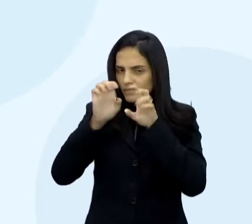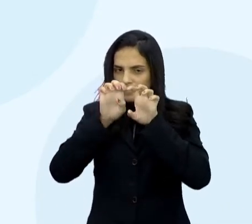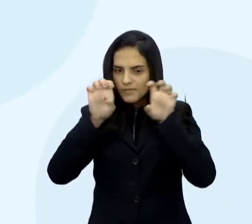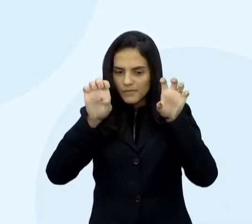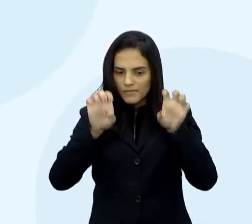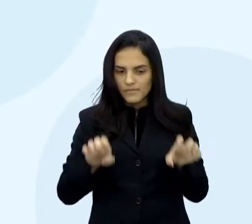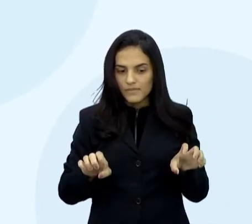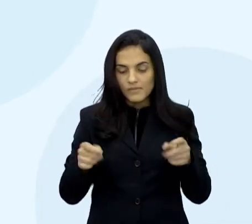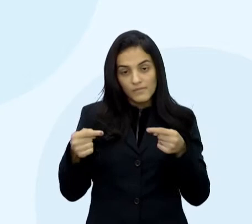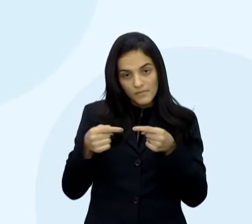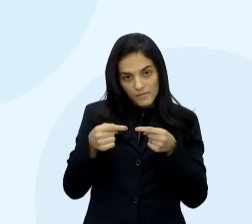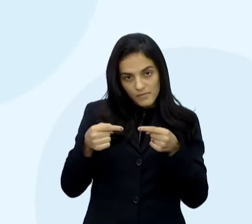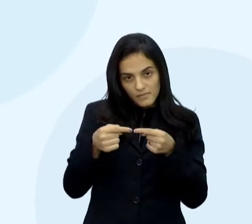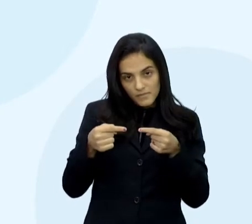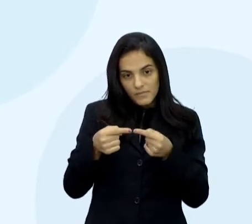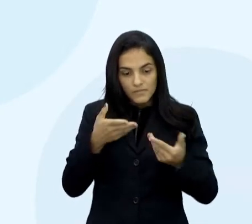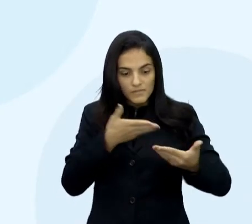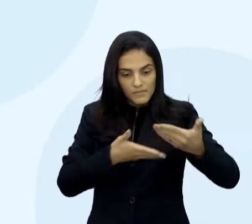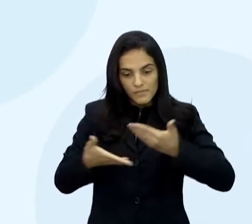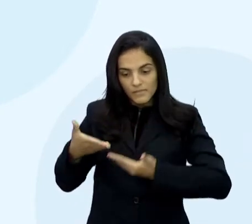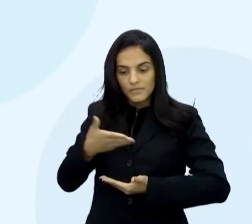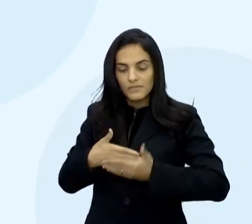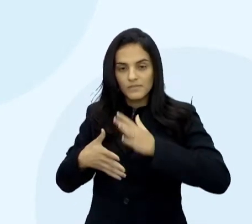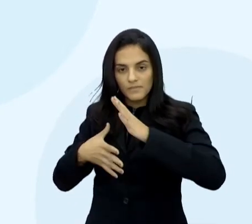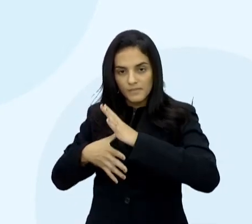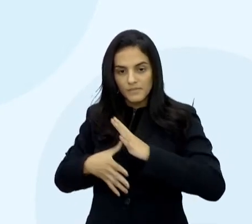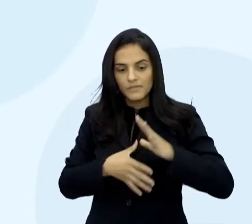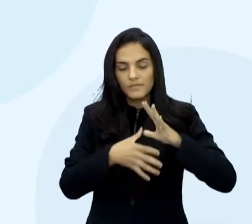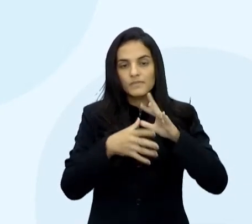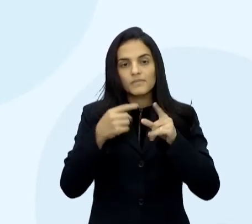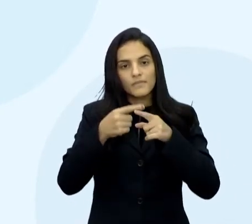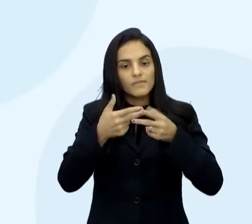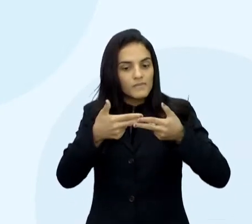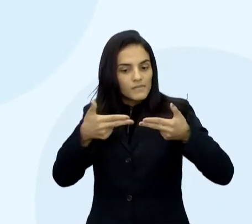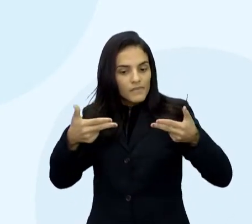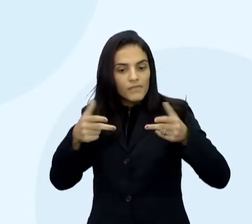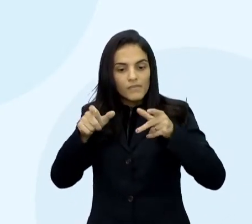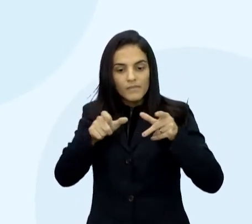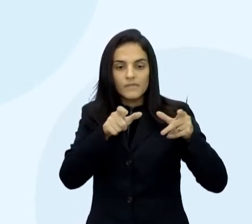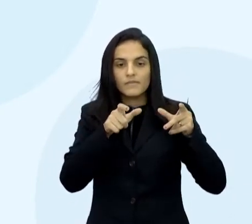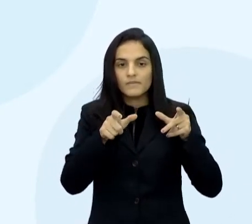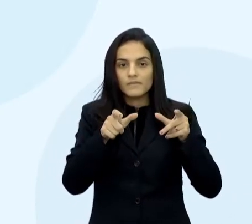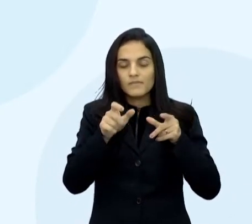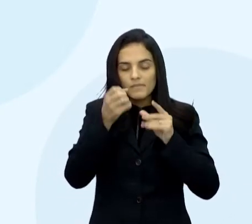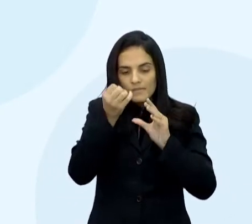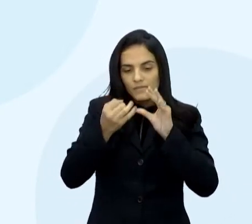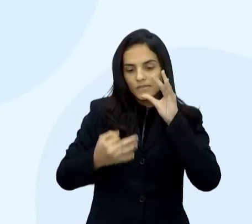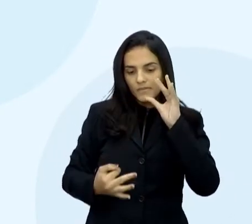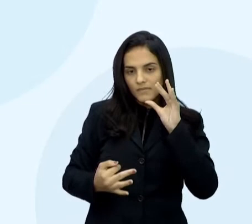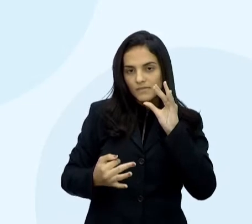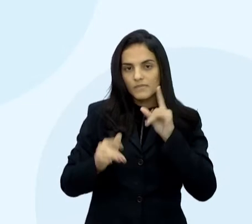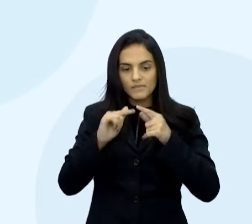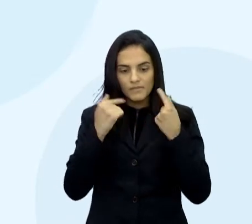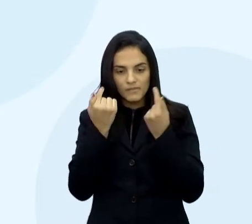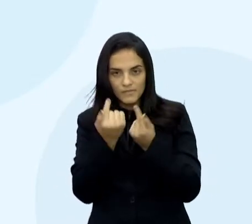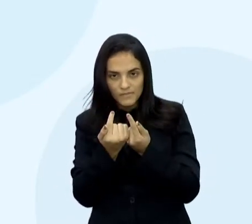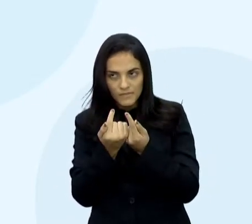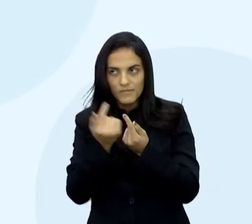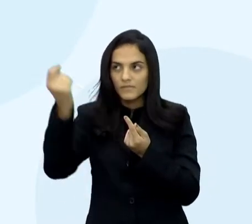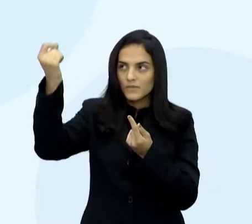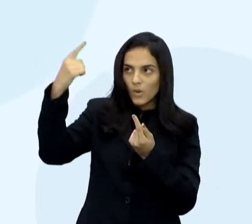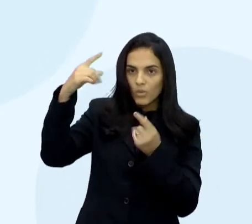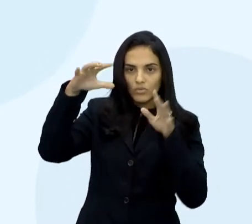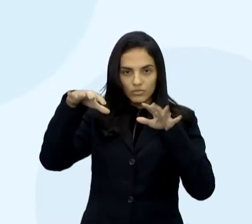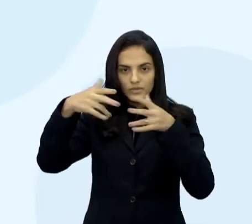estruturas elas fazem parte das dinâmicas de território, pois em diversas ocasiões as características geológicas e